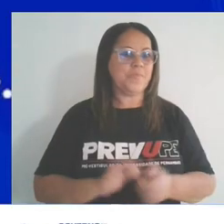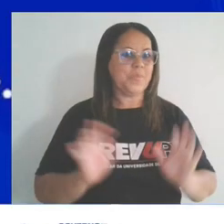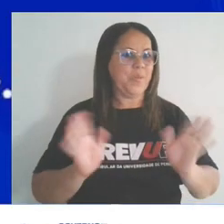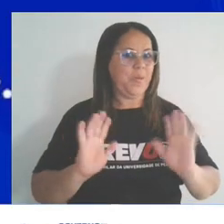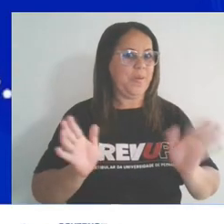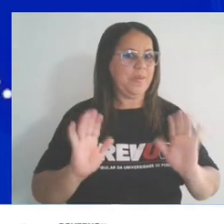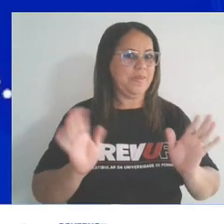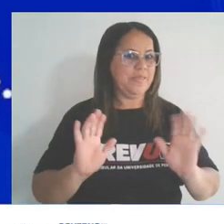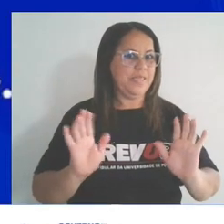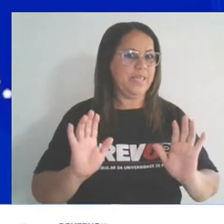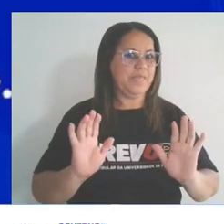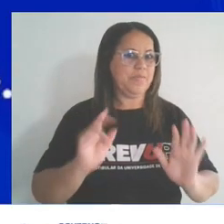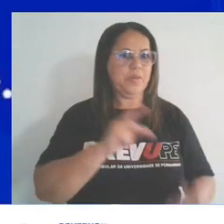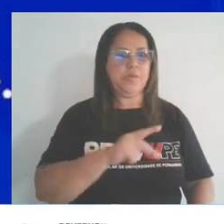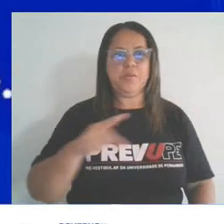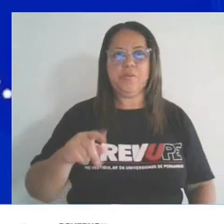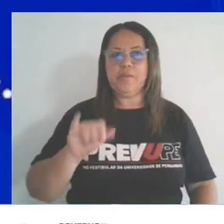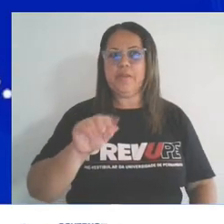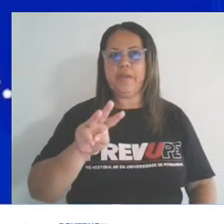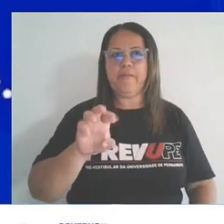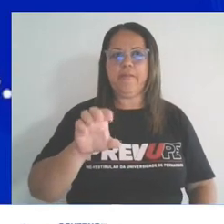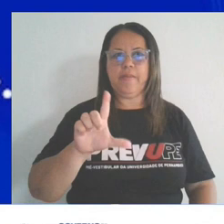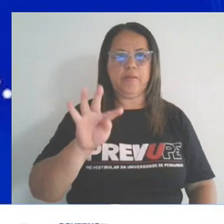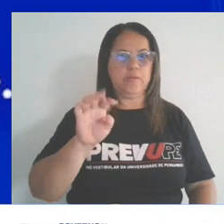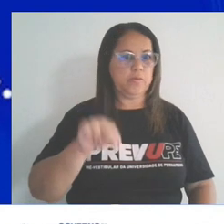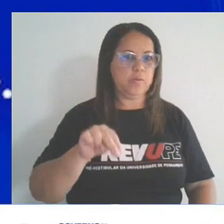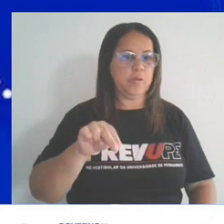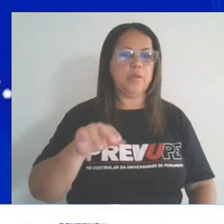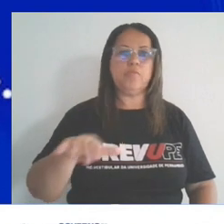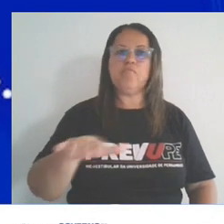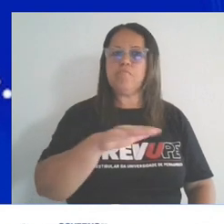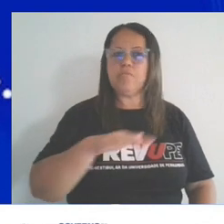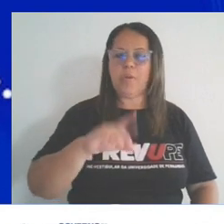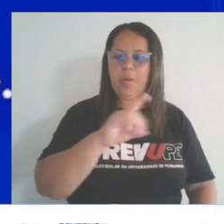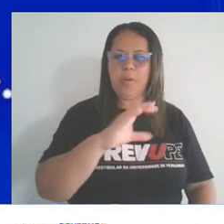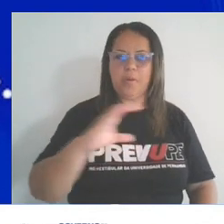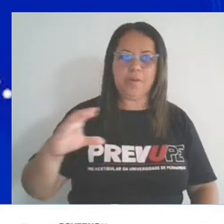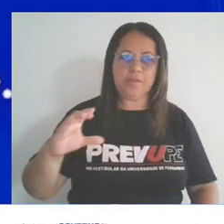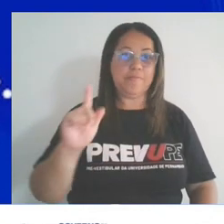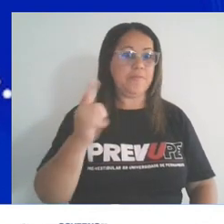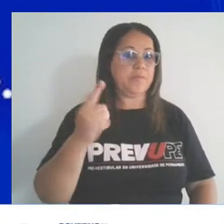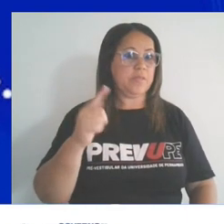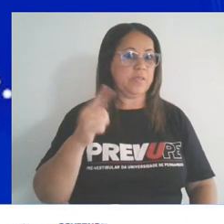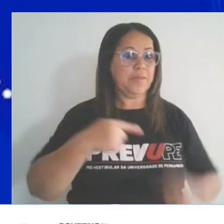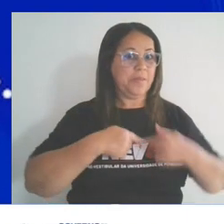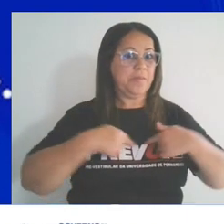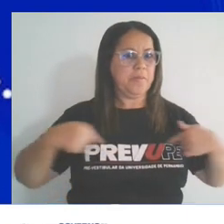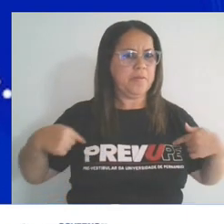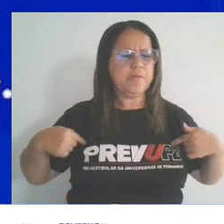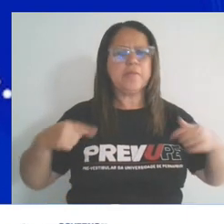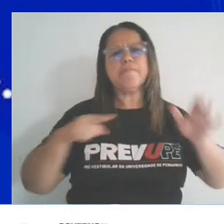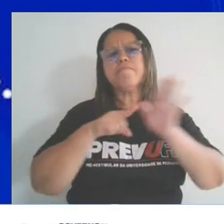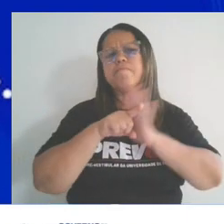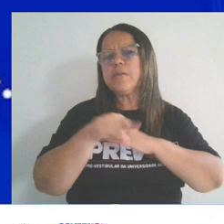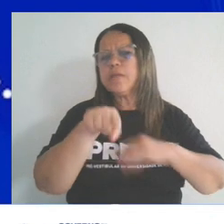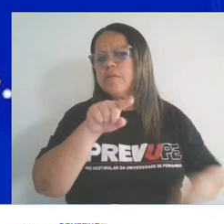Saudações geográficas. Eu sou o professor Ivelton Pereira, sou coordenador da área de geografia do PESUP e eu queria perguntar a você,